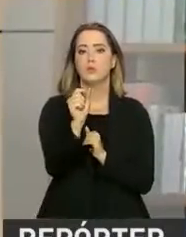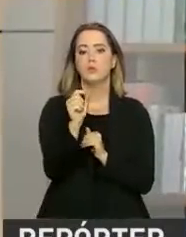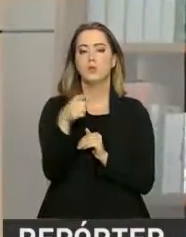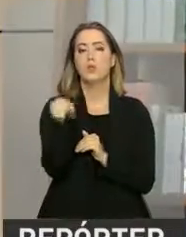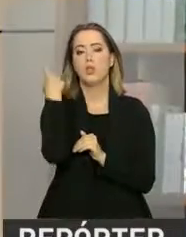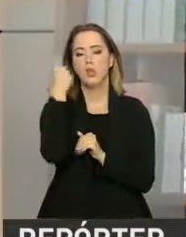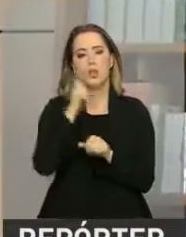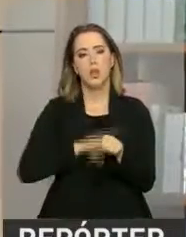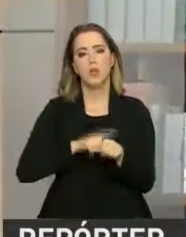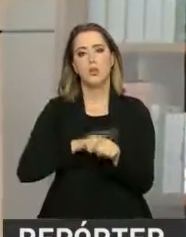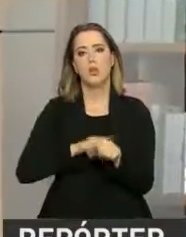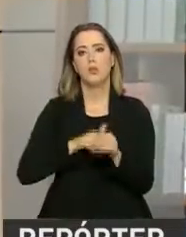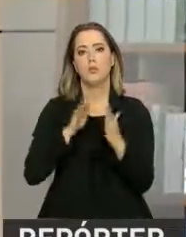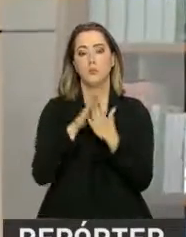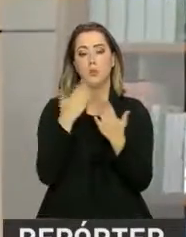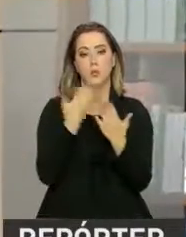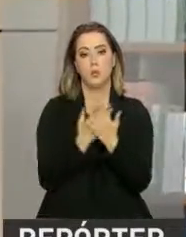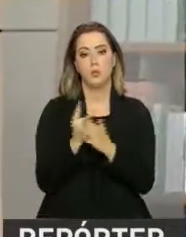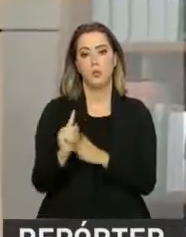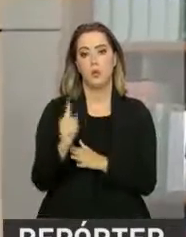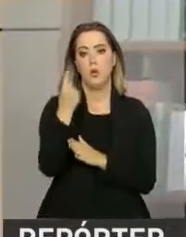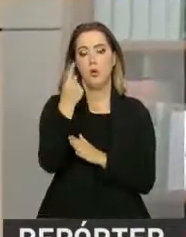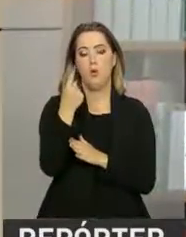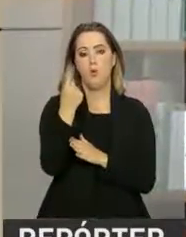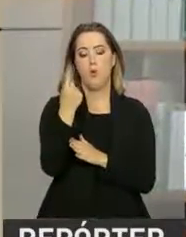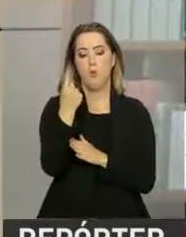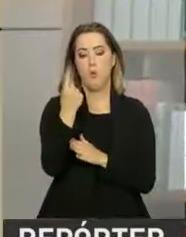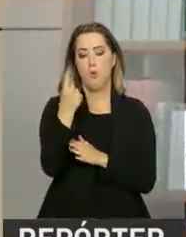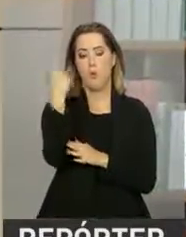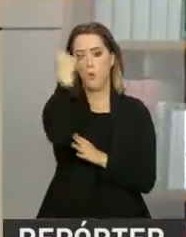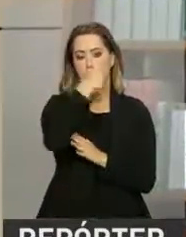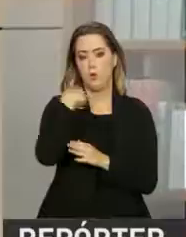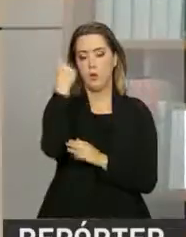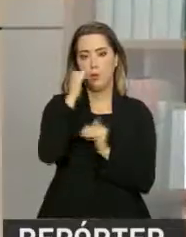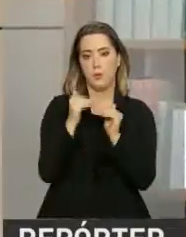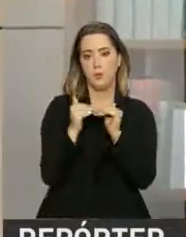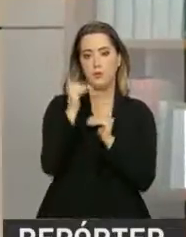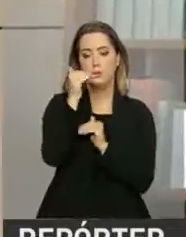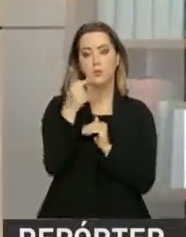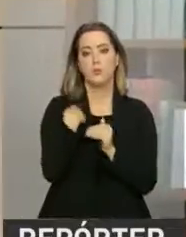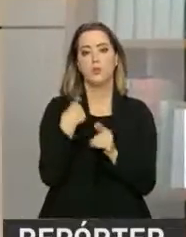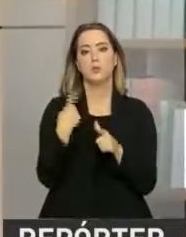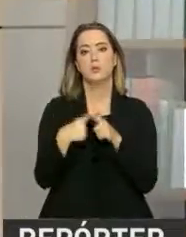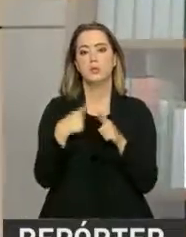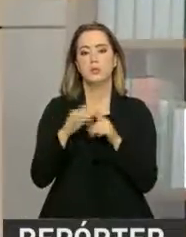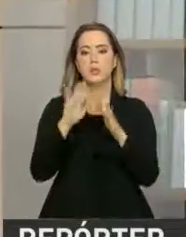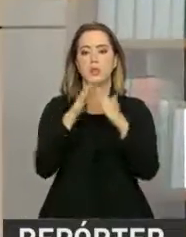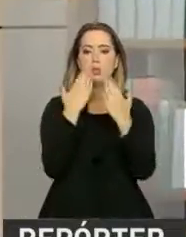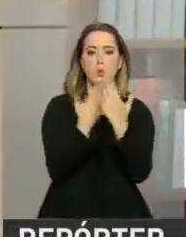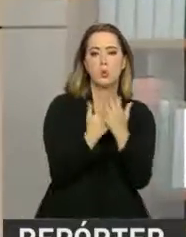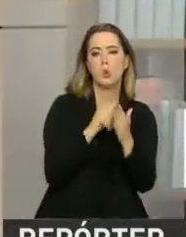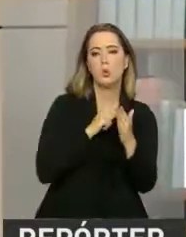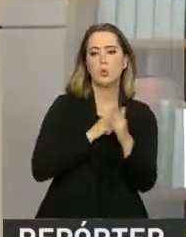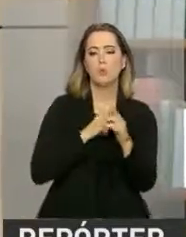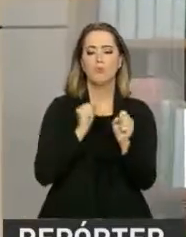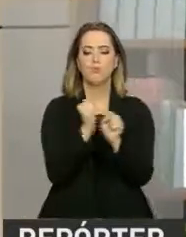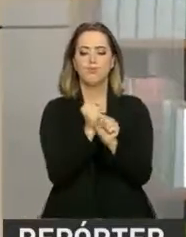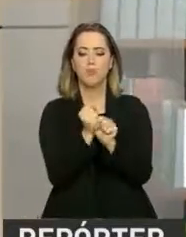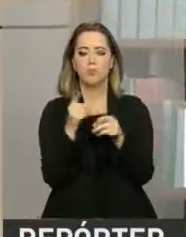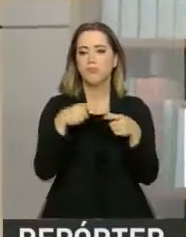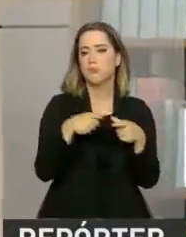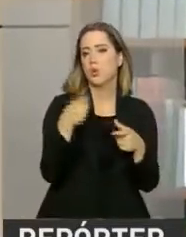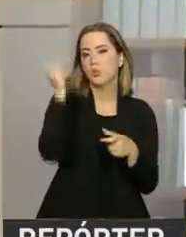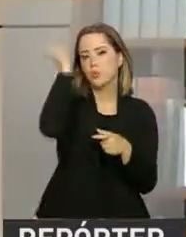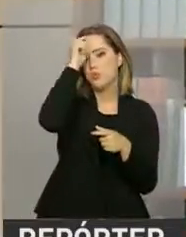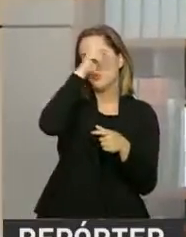tempo na escola para 1 hora. Para aquelas escolas que não têm a estrutura ideal, não tem como fazer o atendimento em tempo integral com o